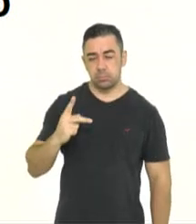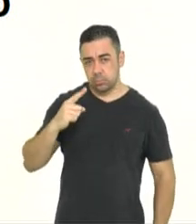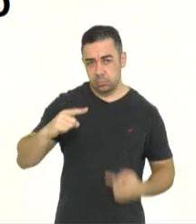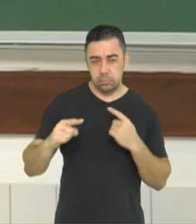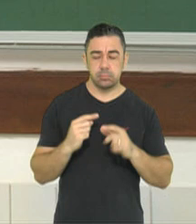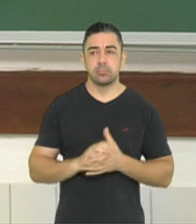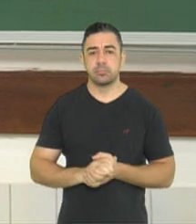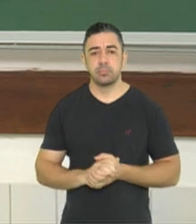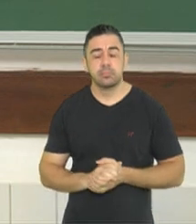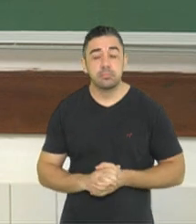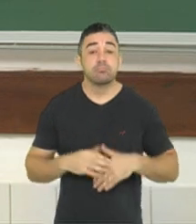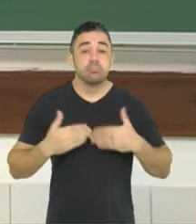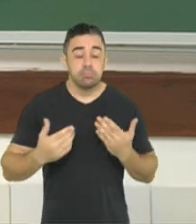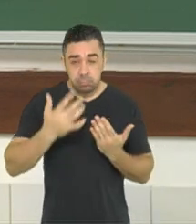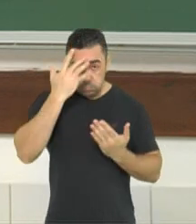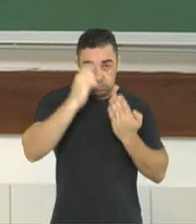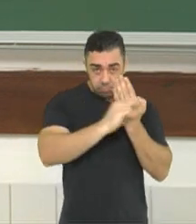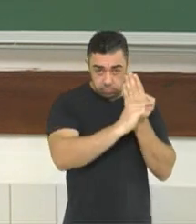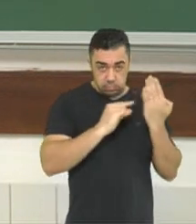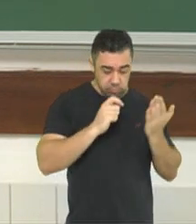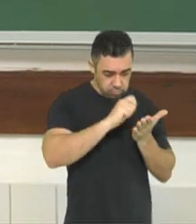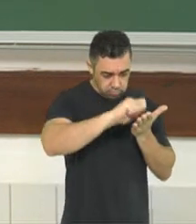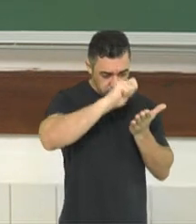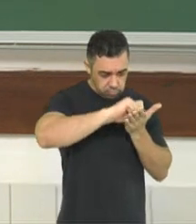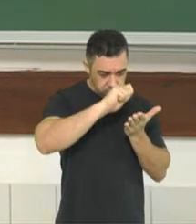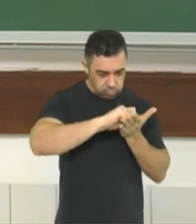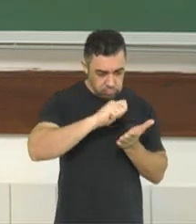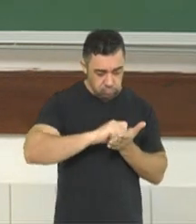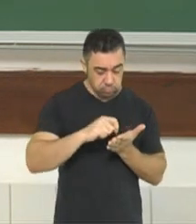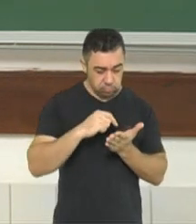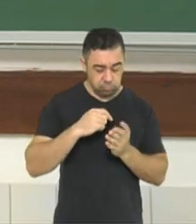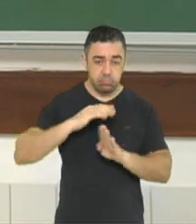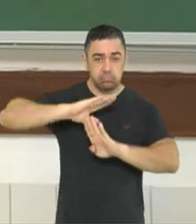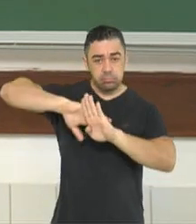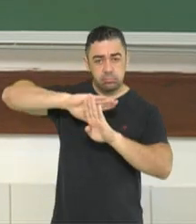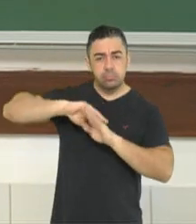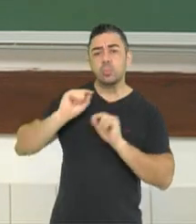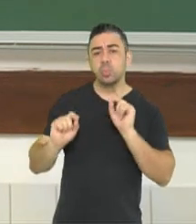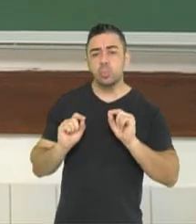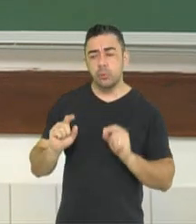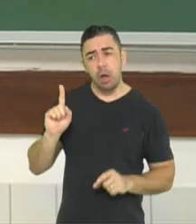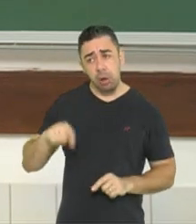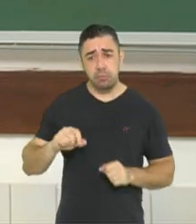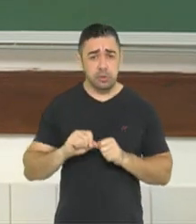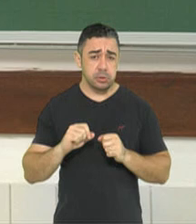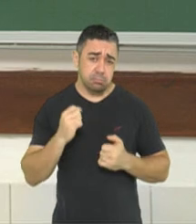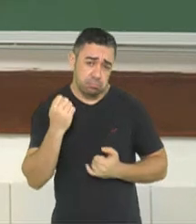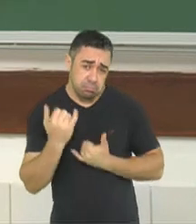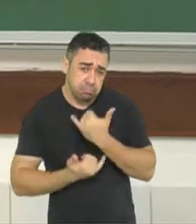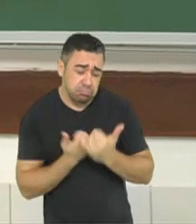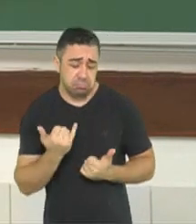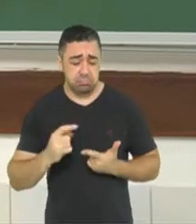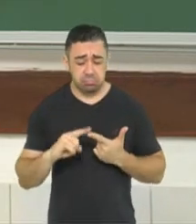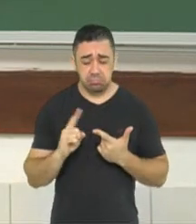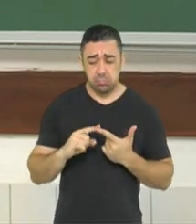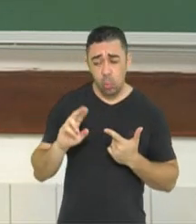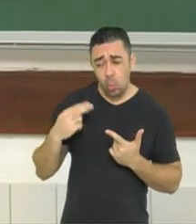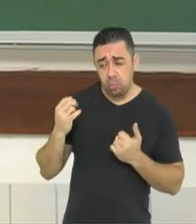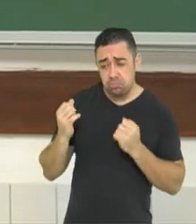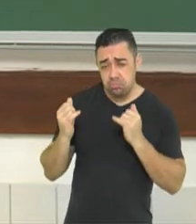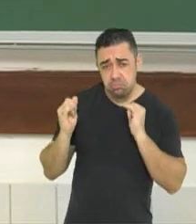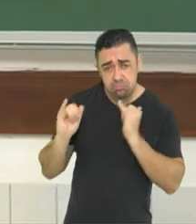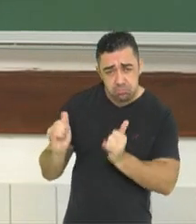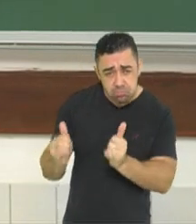Então, quando alguém compõe uma música, geralmente ele tem uma intenção, né, de entretenimento, ou de declaração, ou